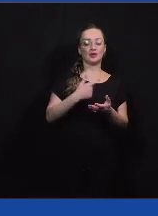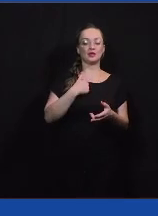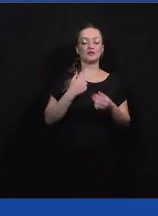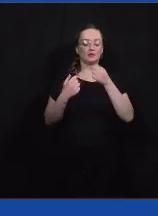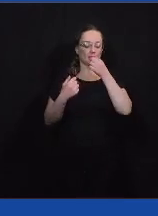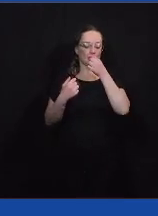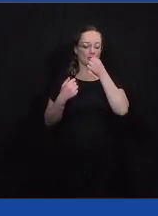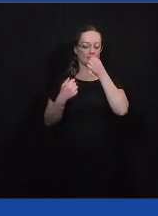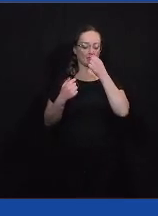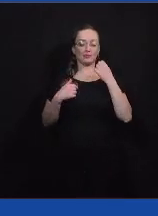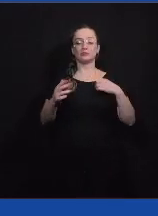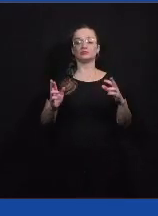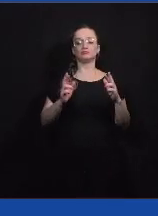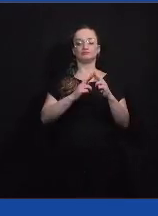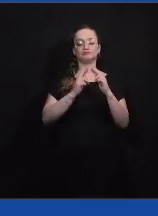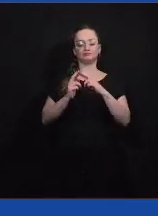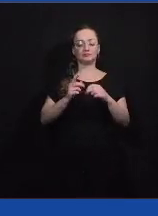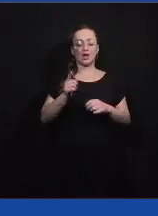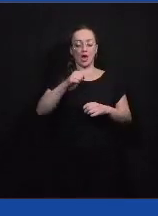rede né o